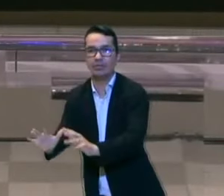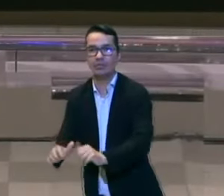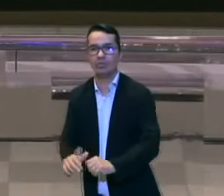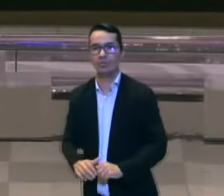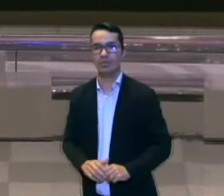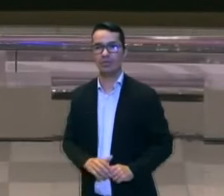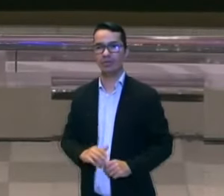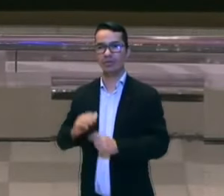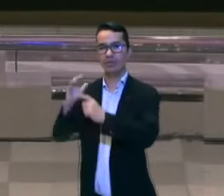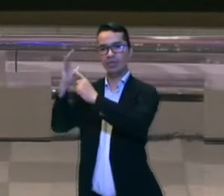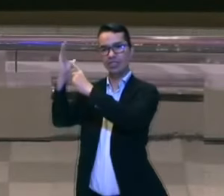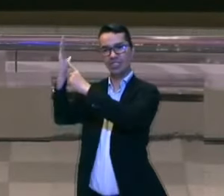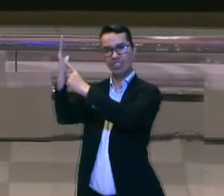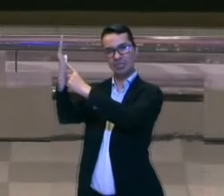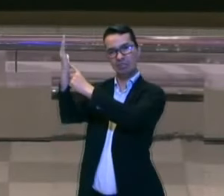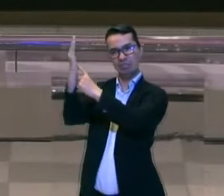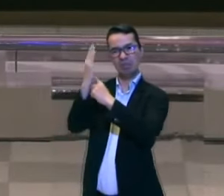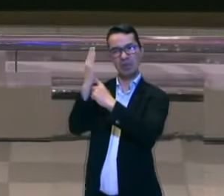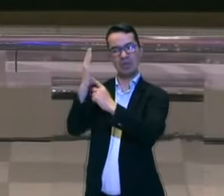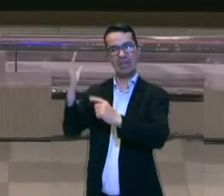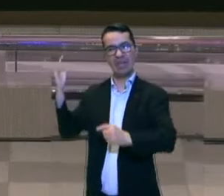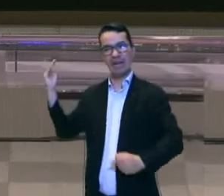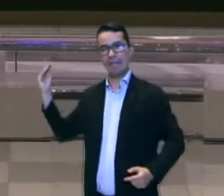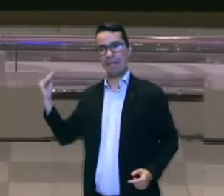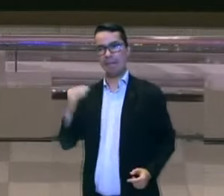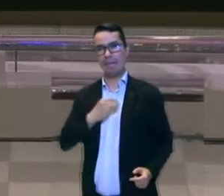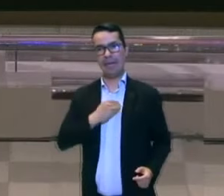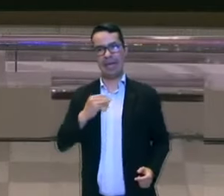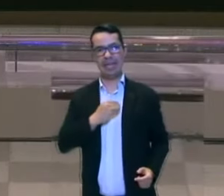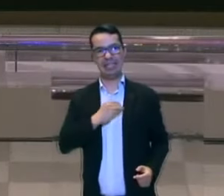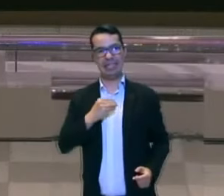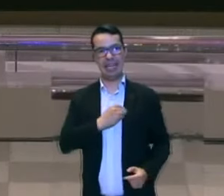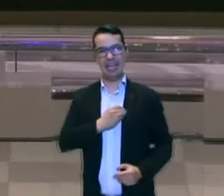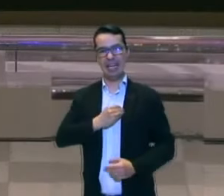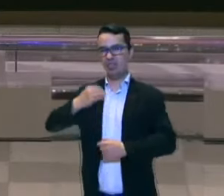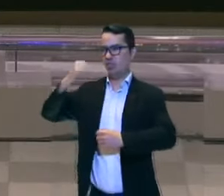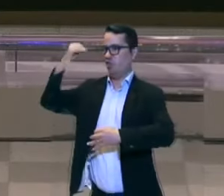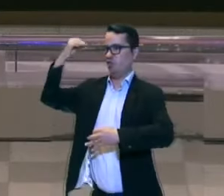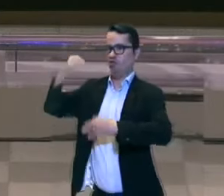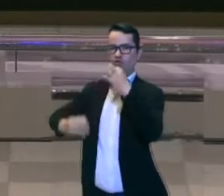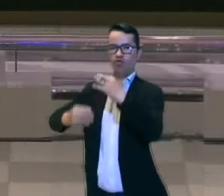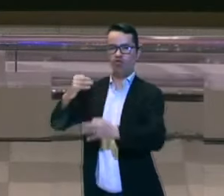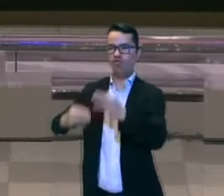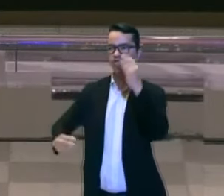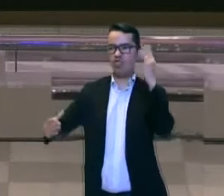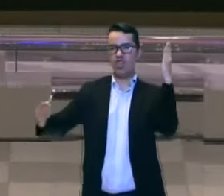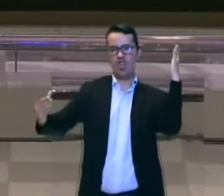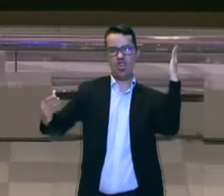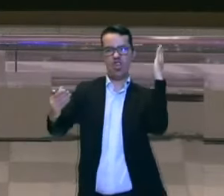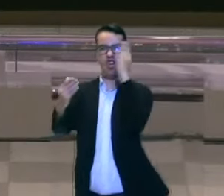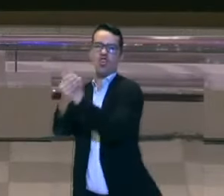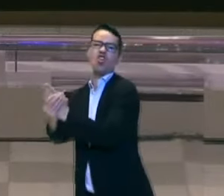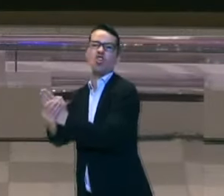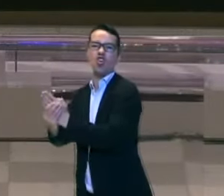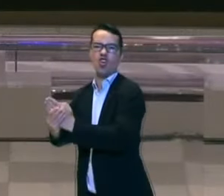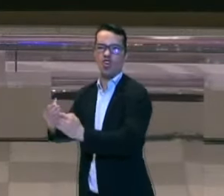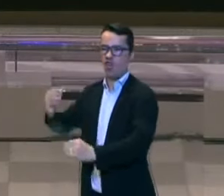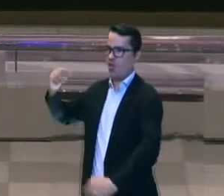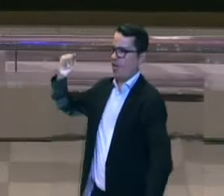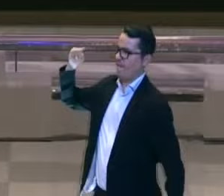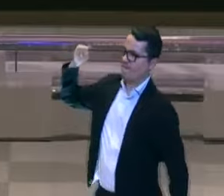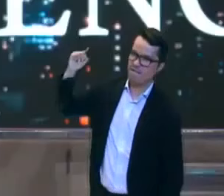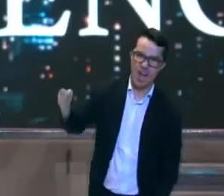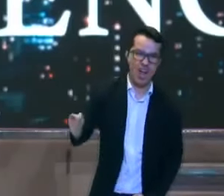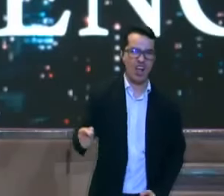pecado. Ah, Senhor, julga a tua causa. Se possível for, promove o irmão.